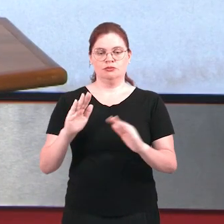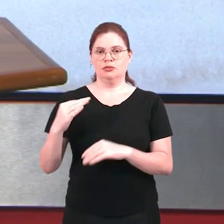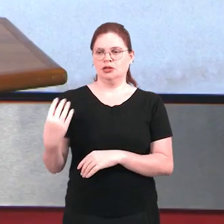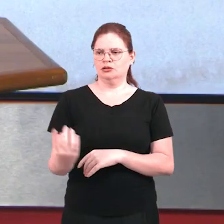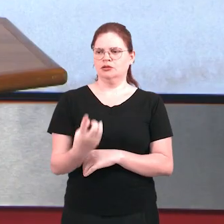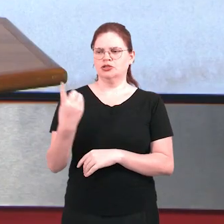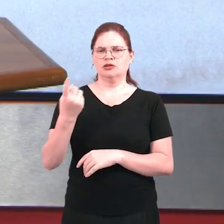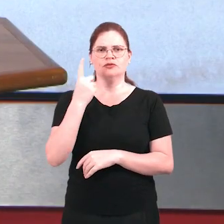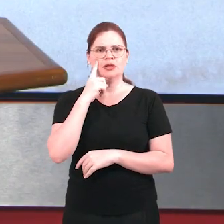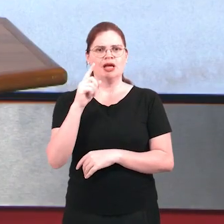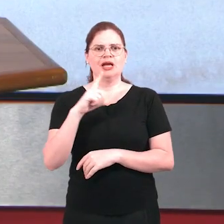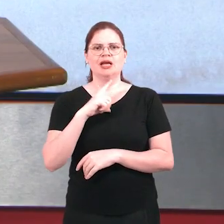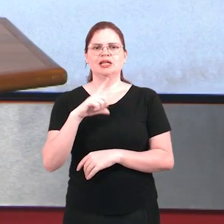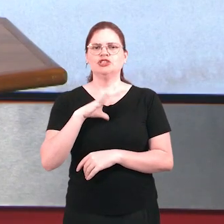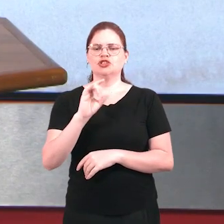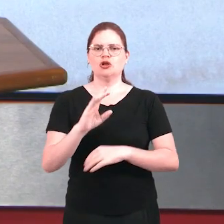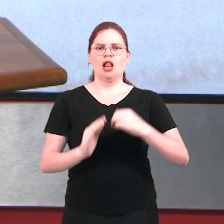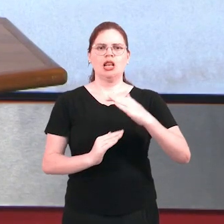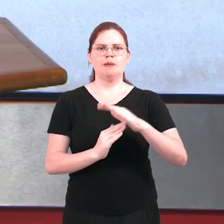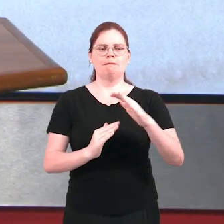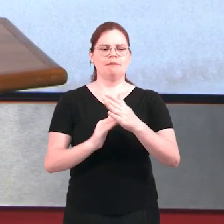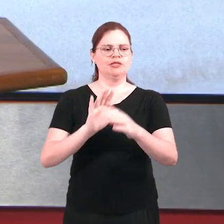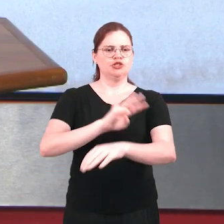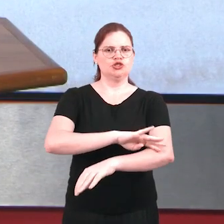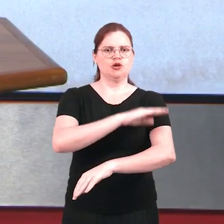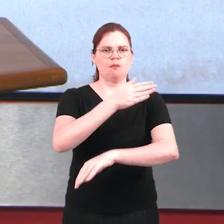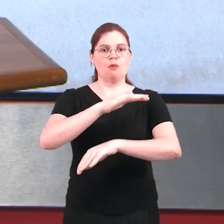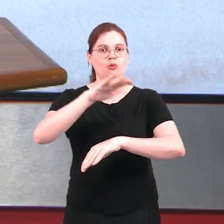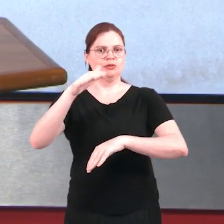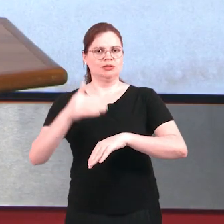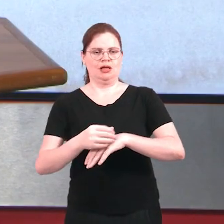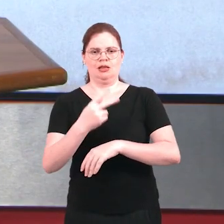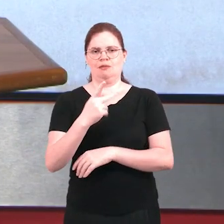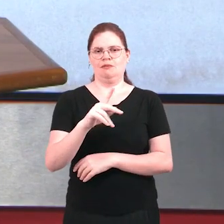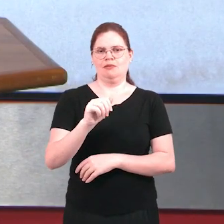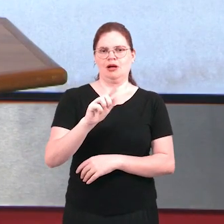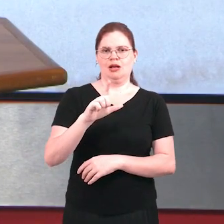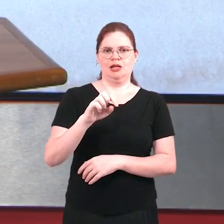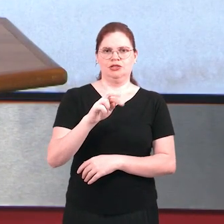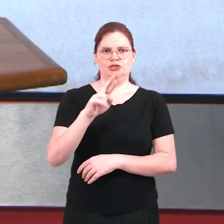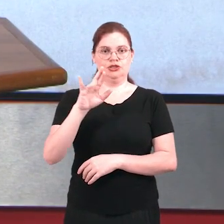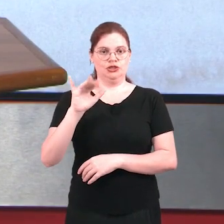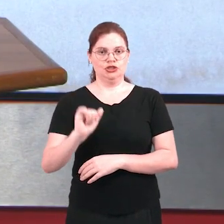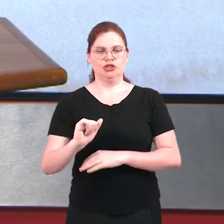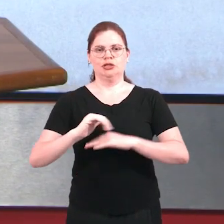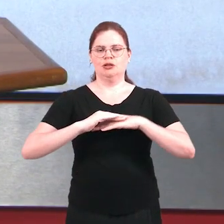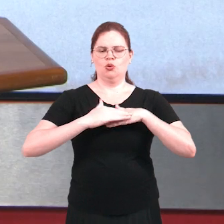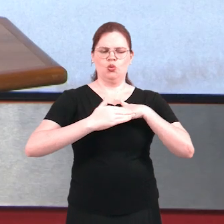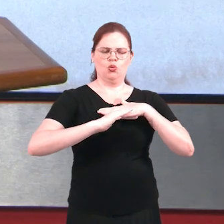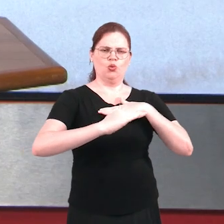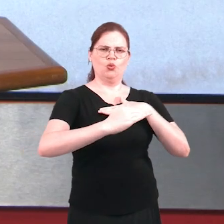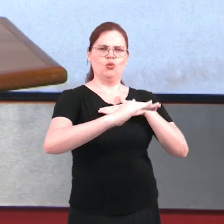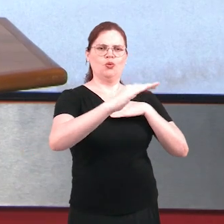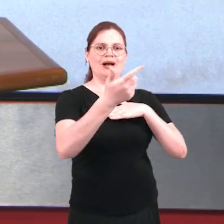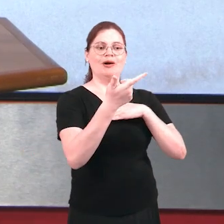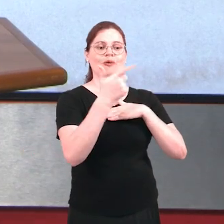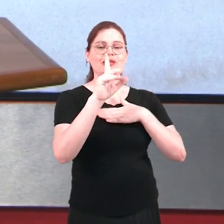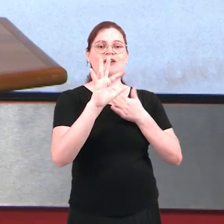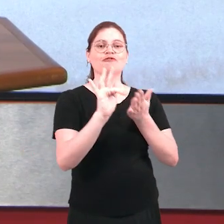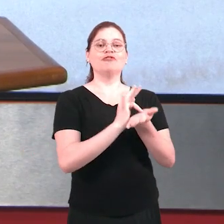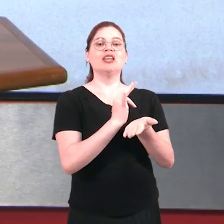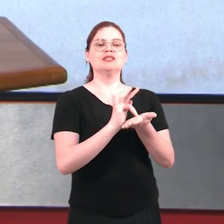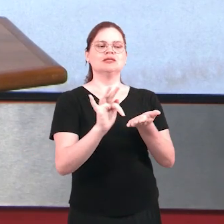estava limitado à região montanhosa da Palestina. As ricas planícies estavam nas mãos